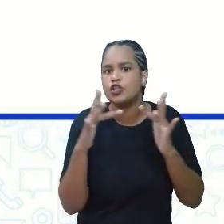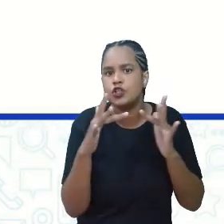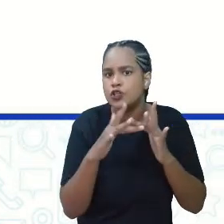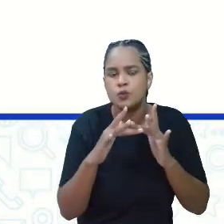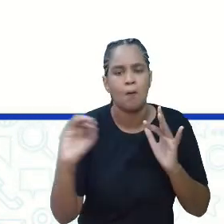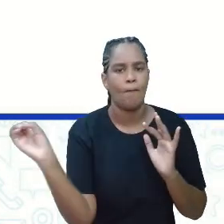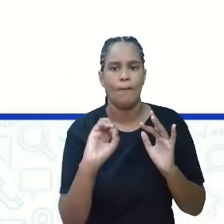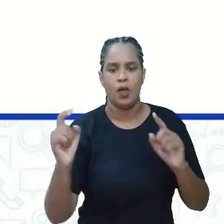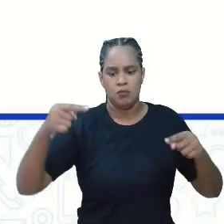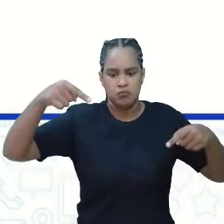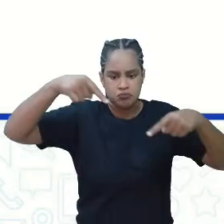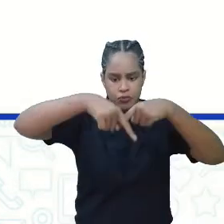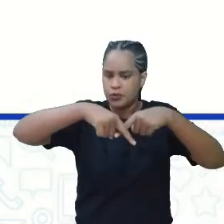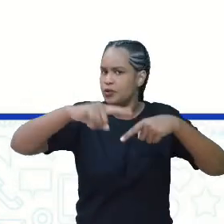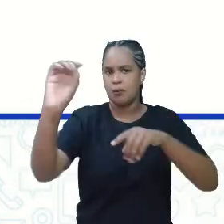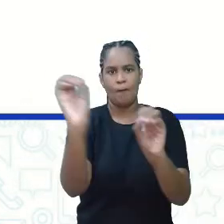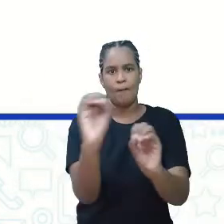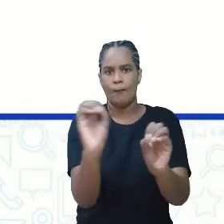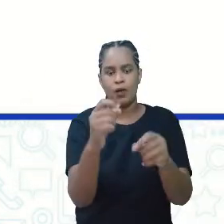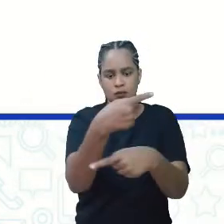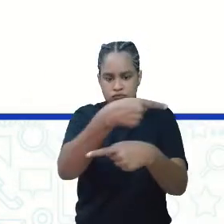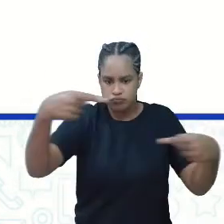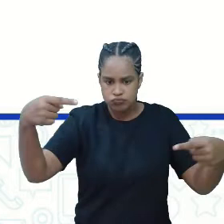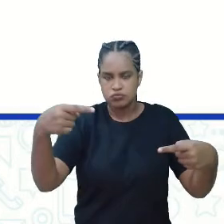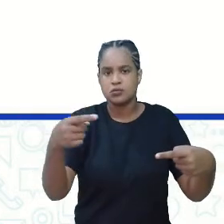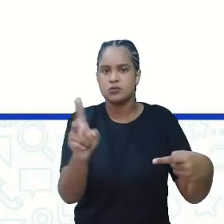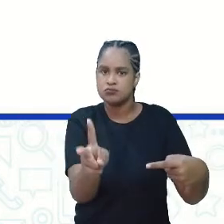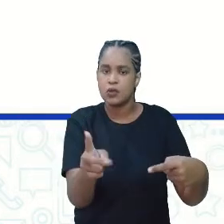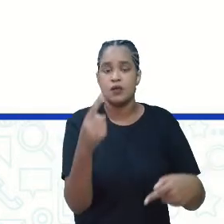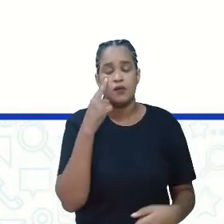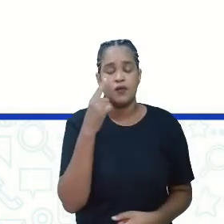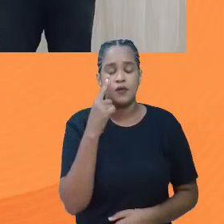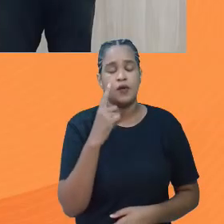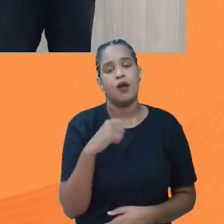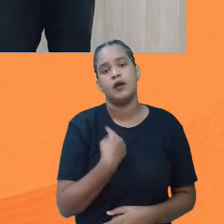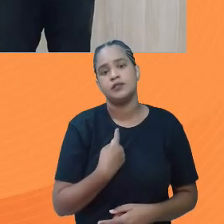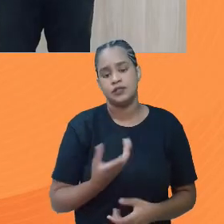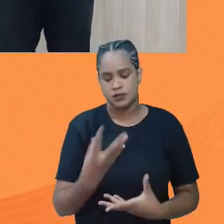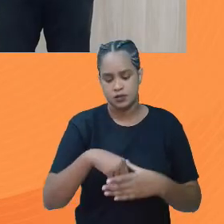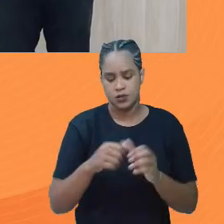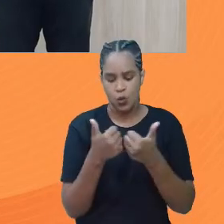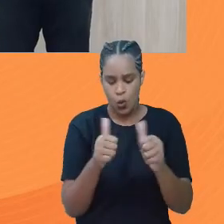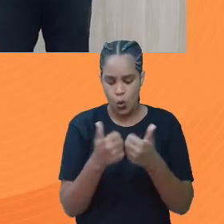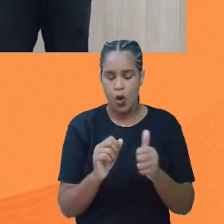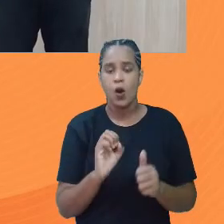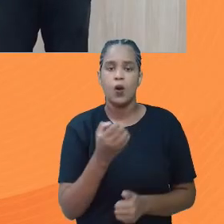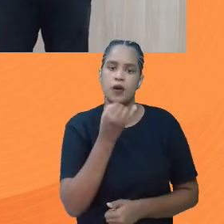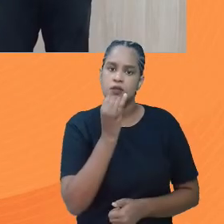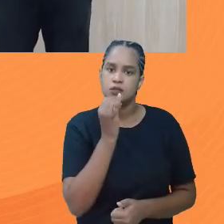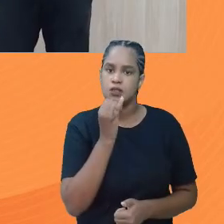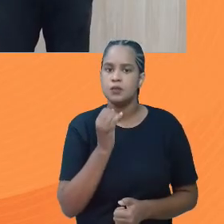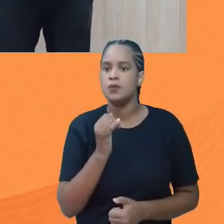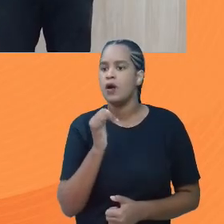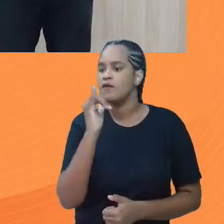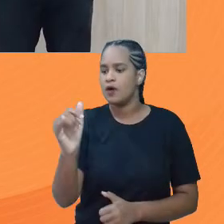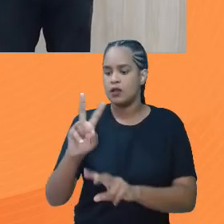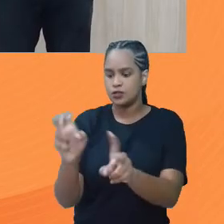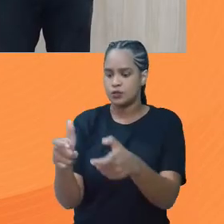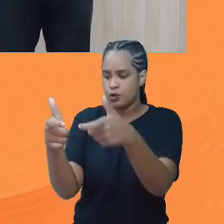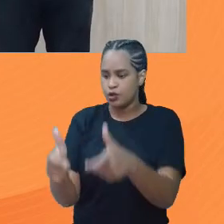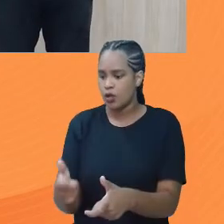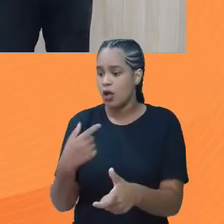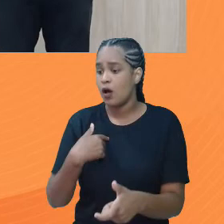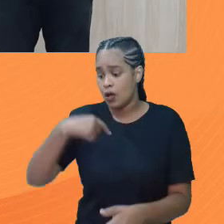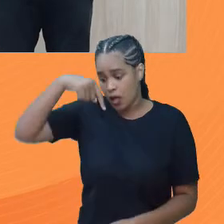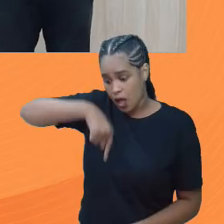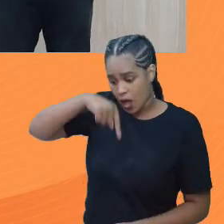bom? A gente costuma muito dizer, quando a gente está no ônibus ou quando a gente está querendo falar de uma localidade, tá? A gente fala, por exemplo,